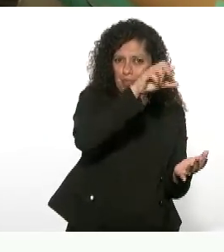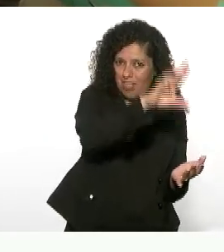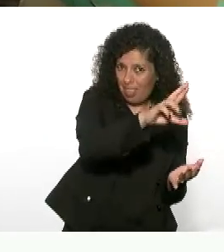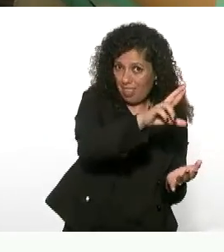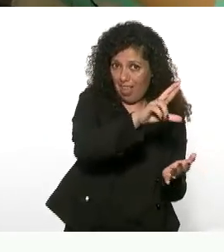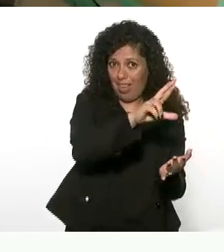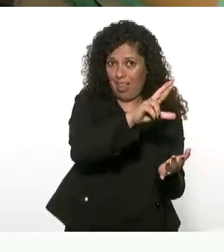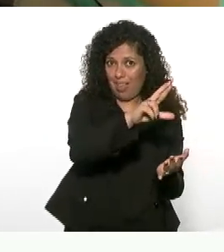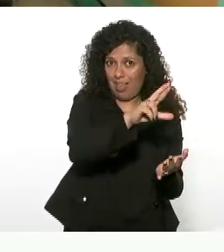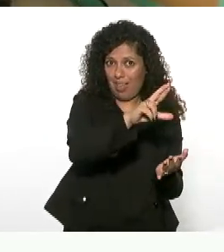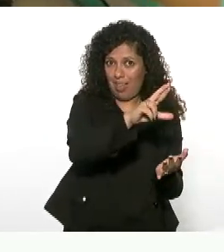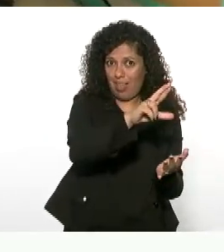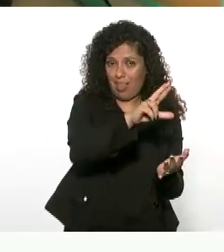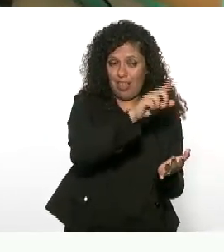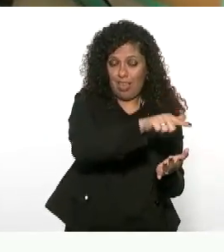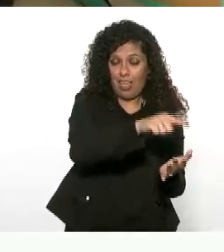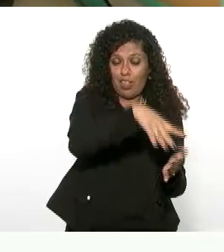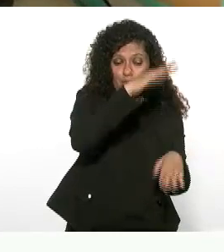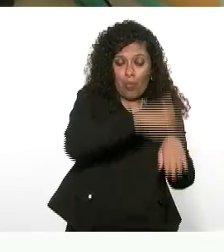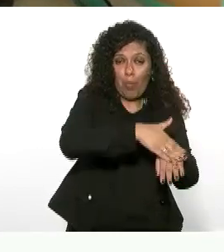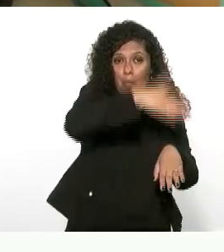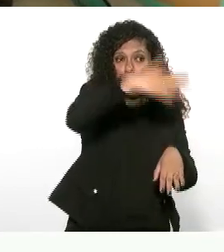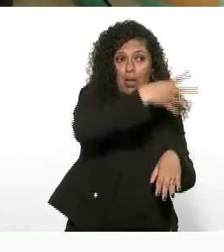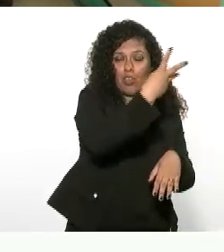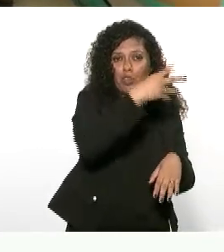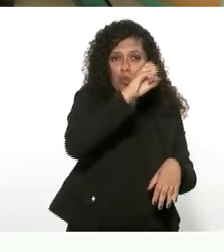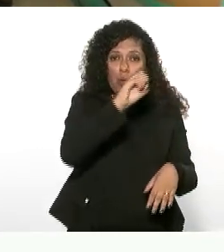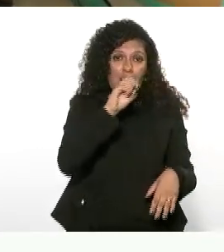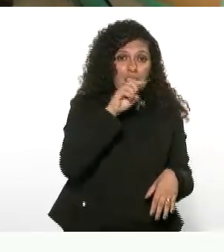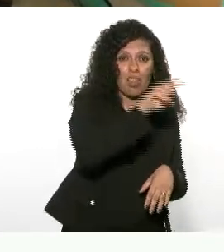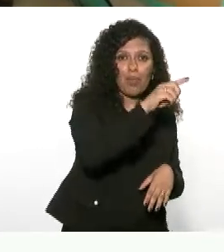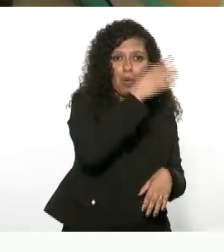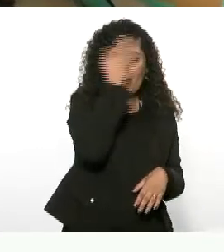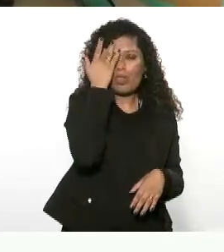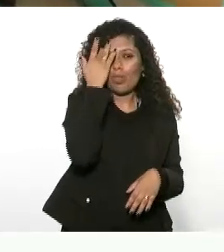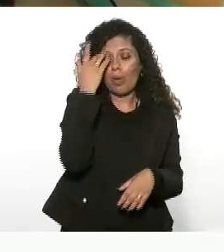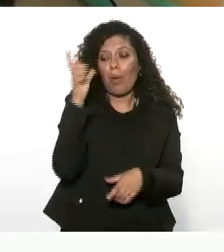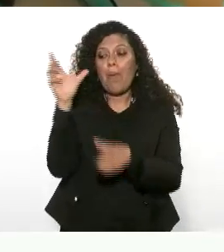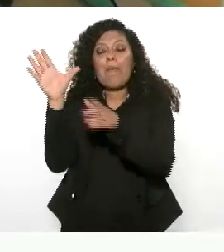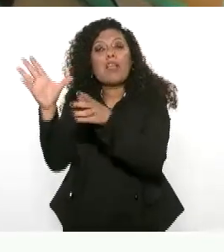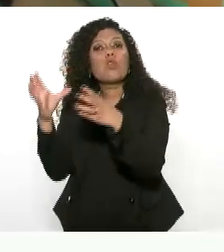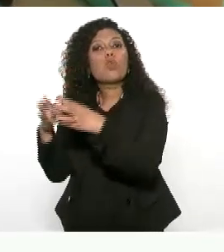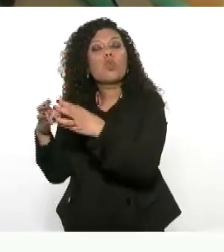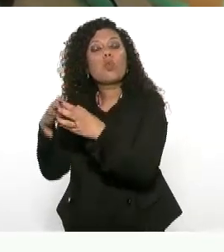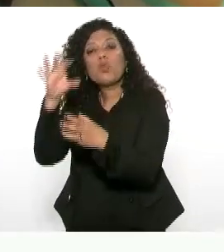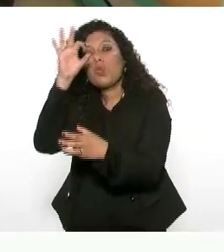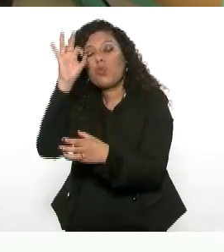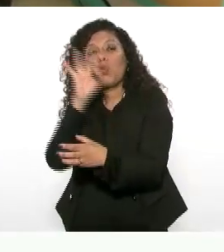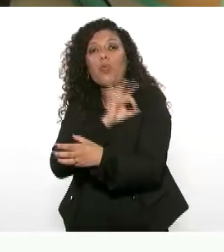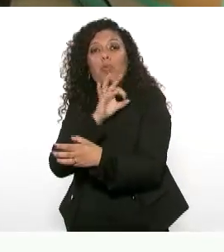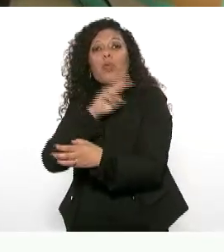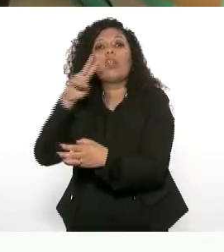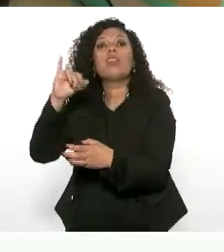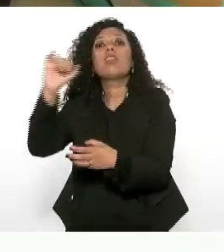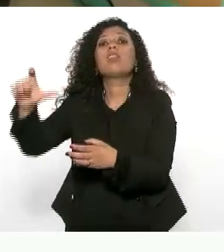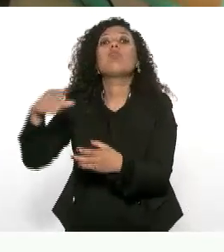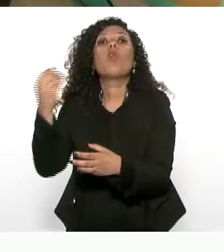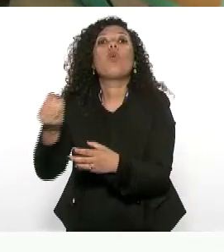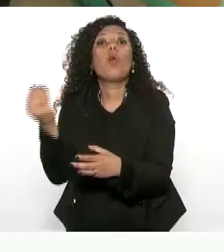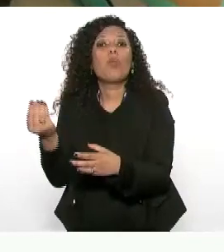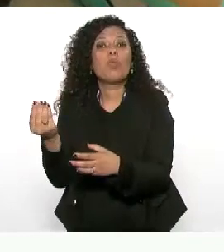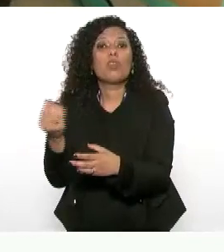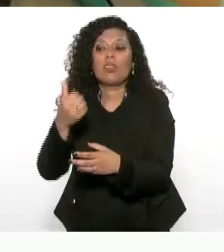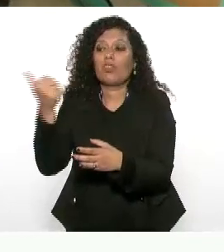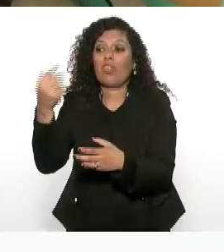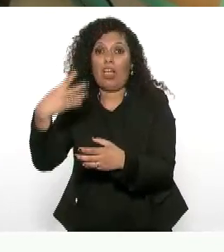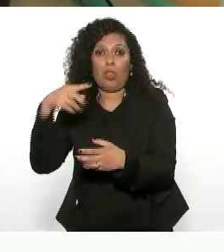de 20 mil para mais de 40 mil servidores na Polícia Militar, enquanto na Polícia Civil, né, nesse mesmo período, nós tivemos aí de